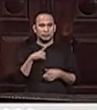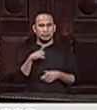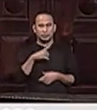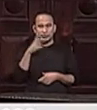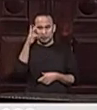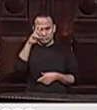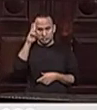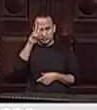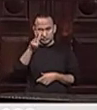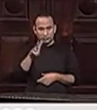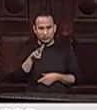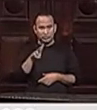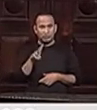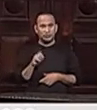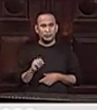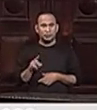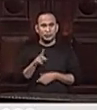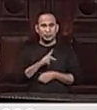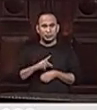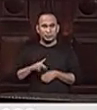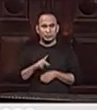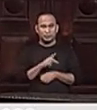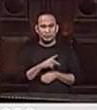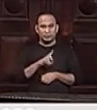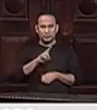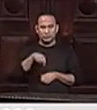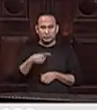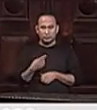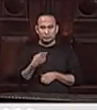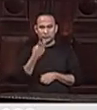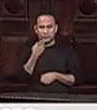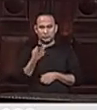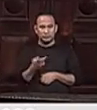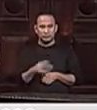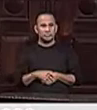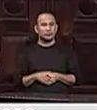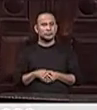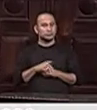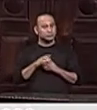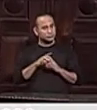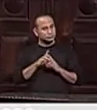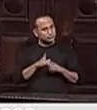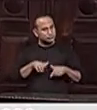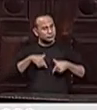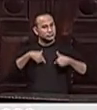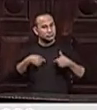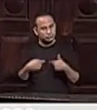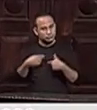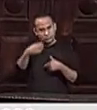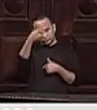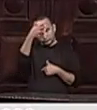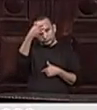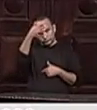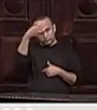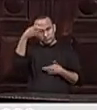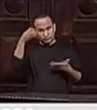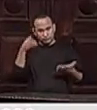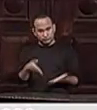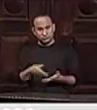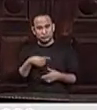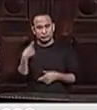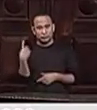que país, para andar para frente, tem que honrar a sua memória. E aqui nós